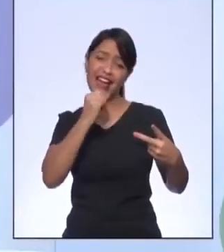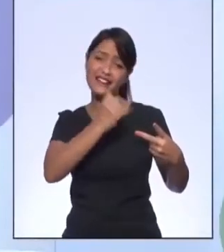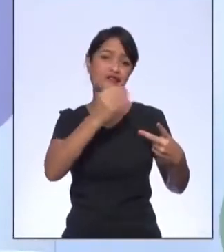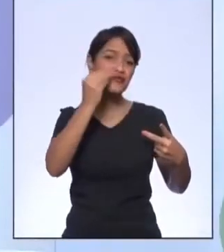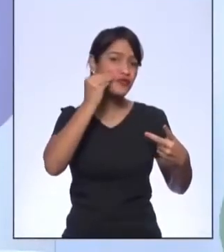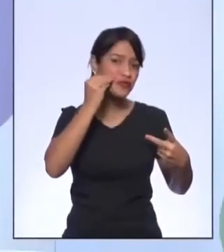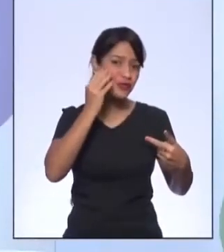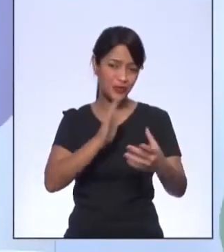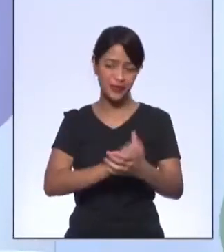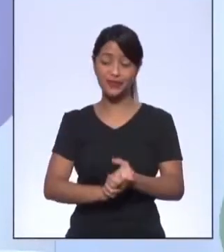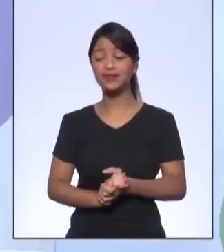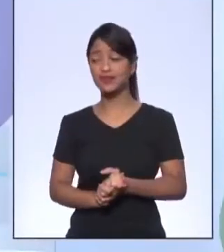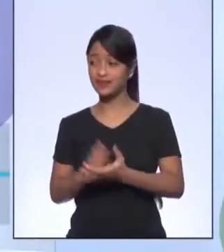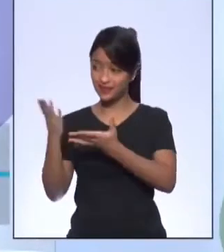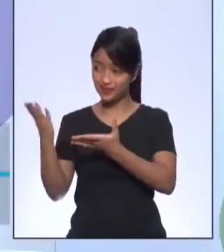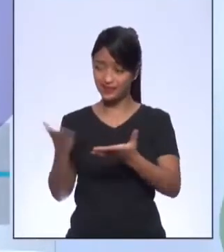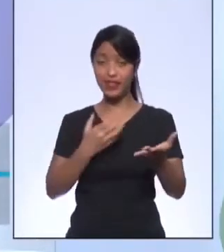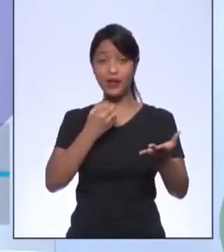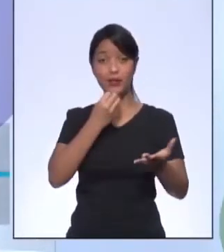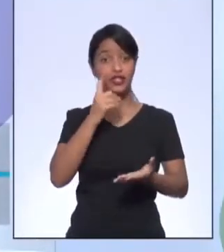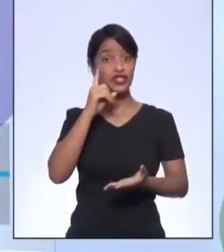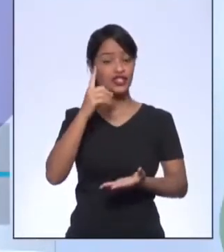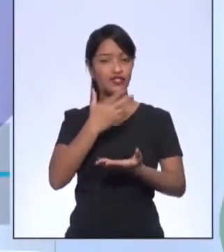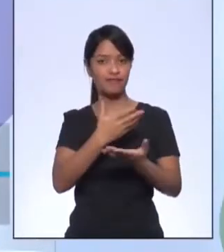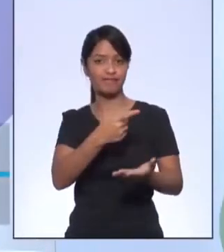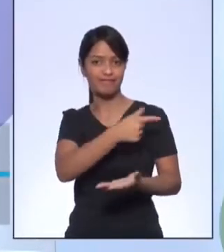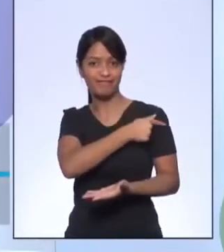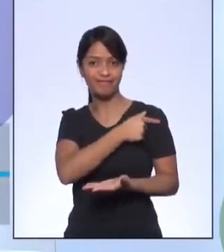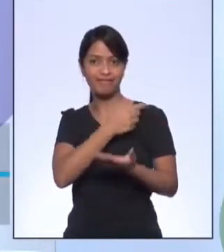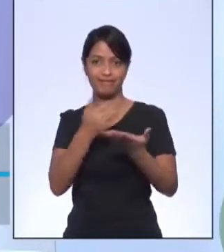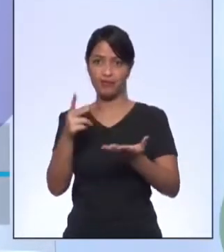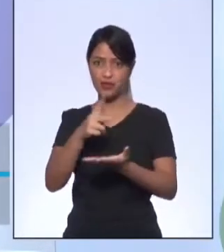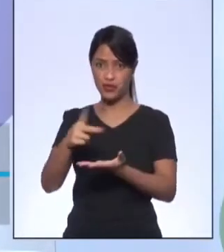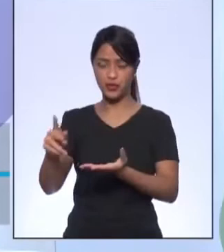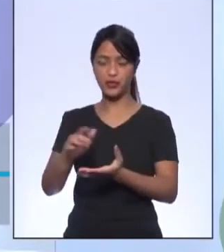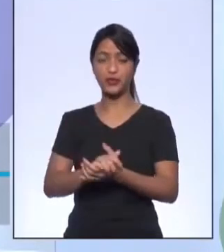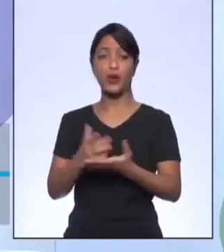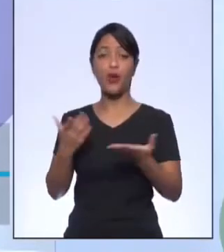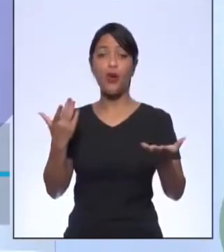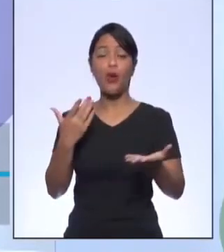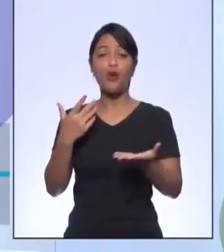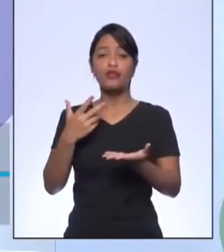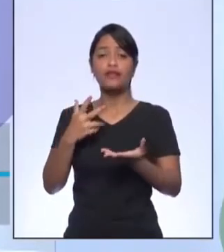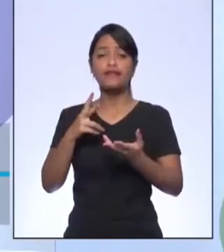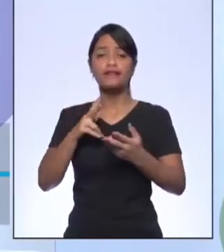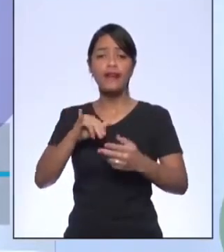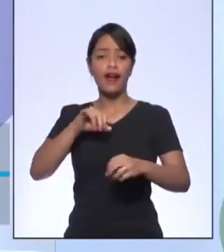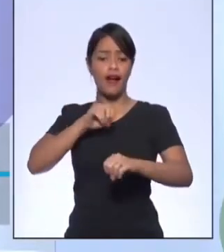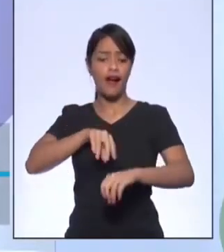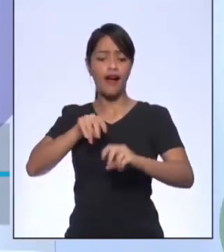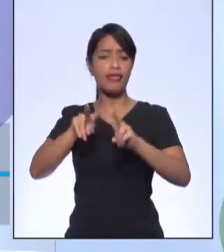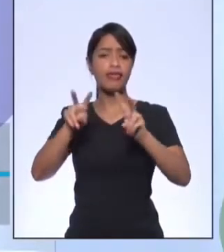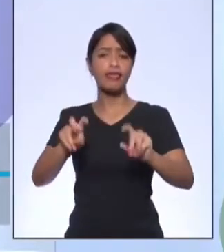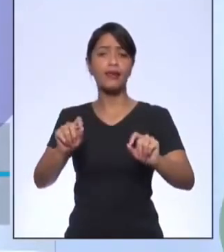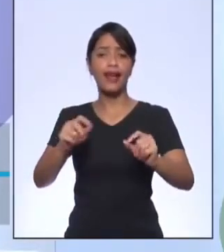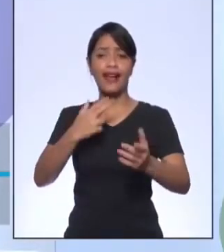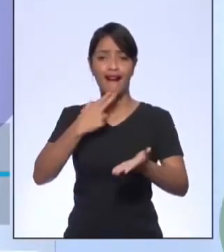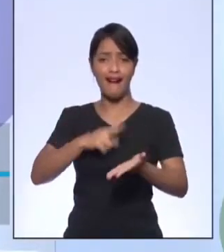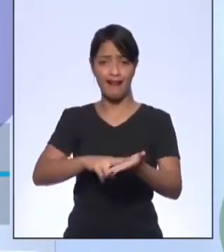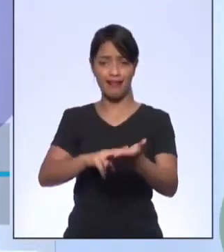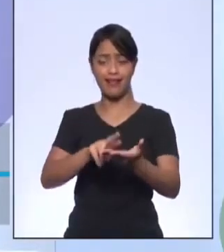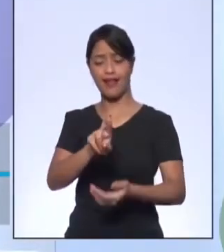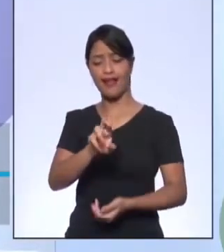sétimo. Bom dia, professores. Hoje falaremos, então, de carta de reivindicação,